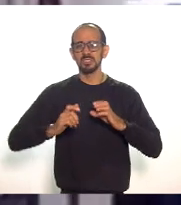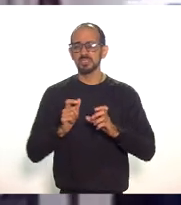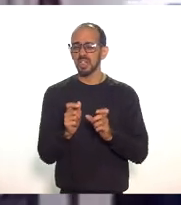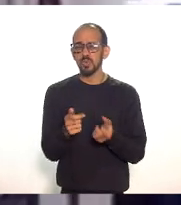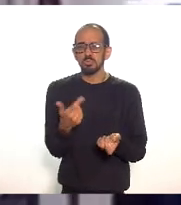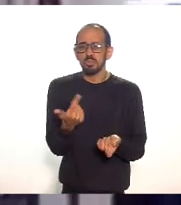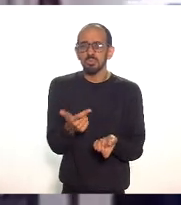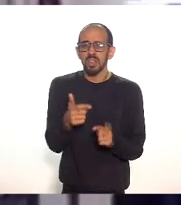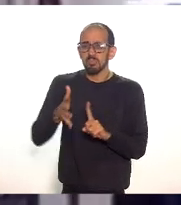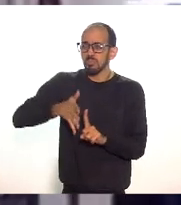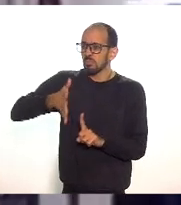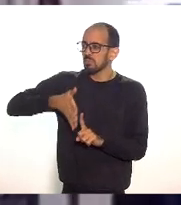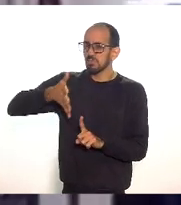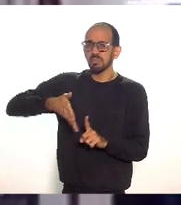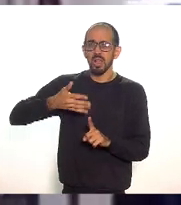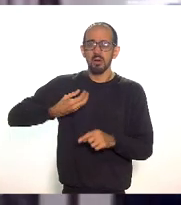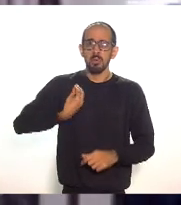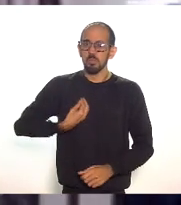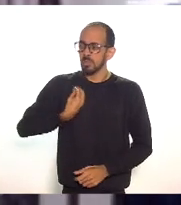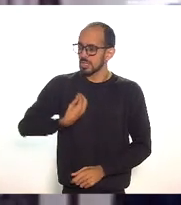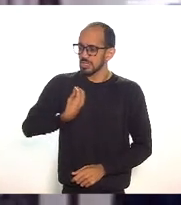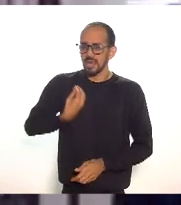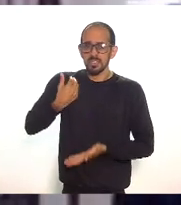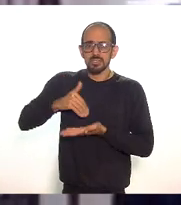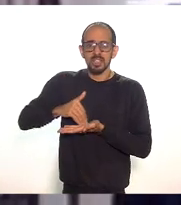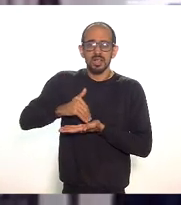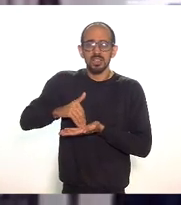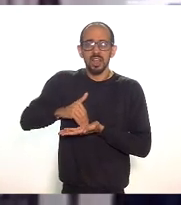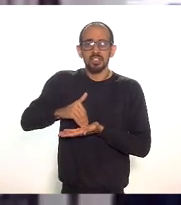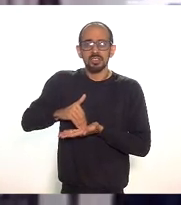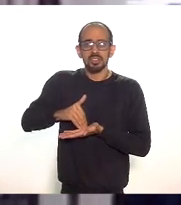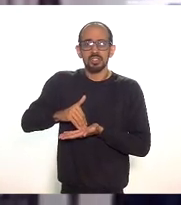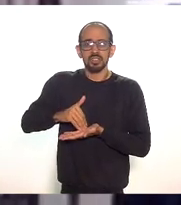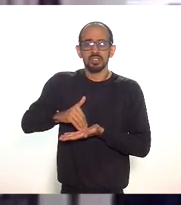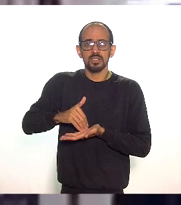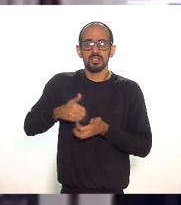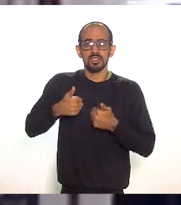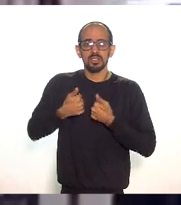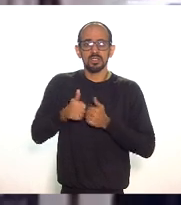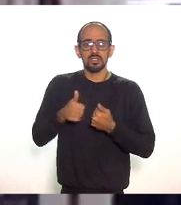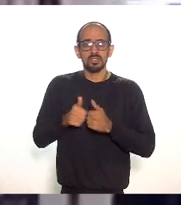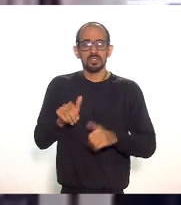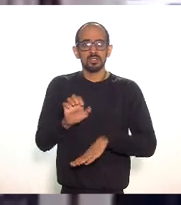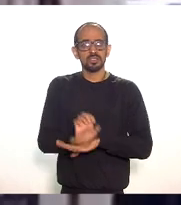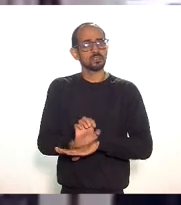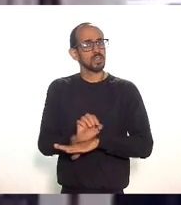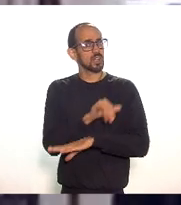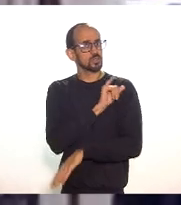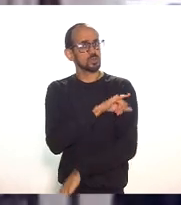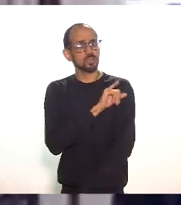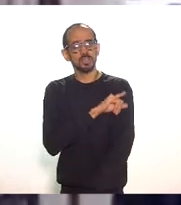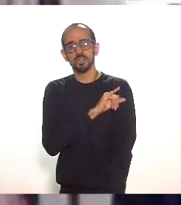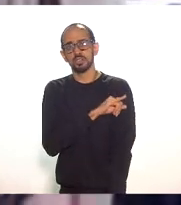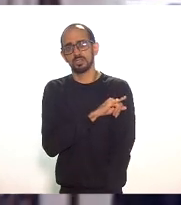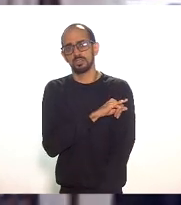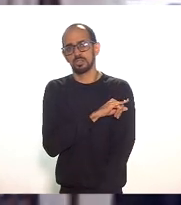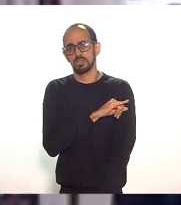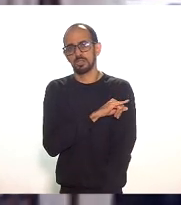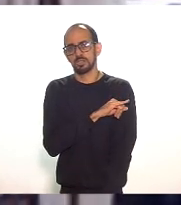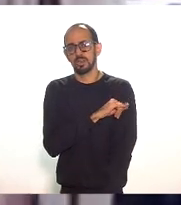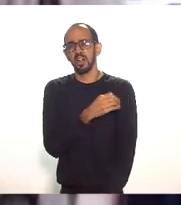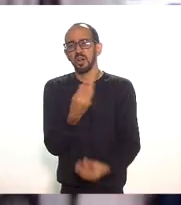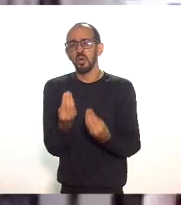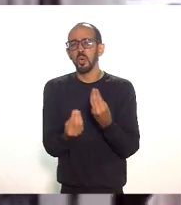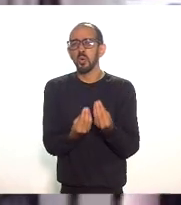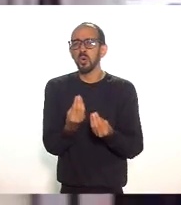uma presença da Secretaria Estadual de Transporte do Estado do Rio de Janeiro. Como é que pode?